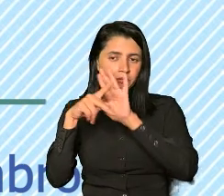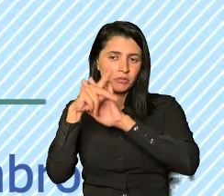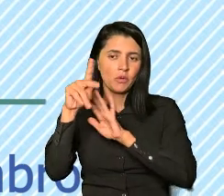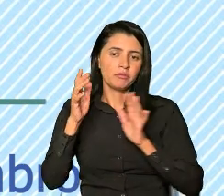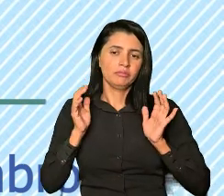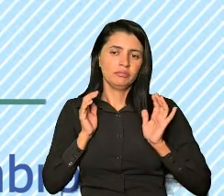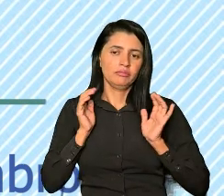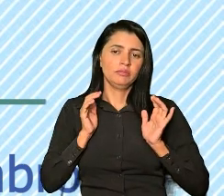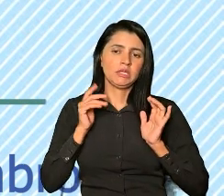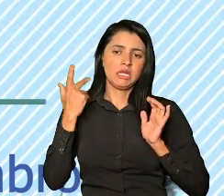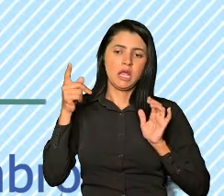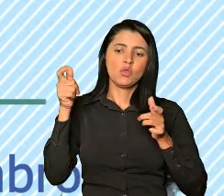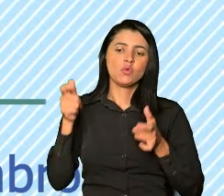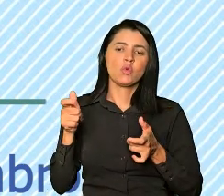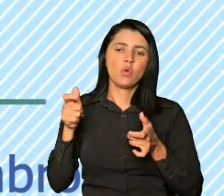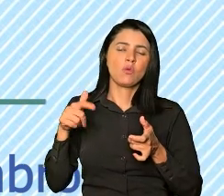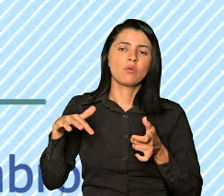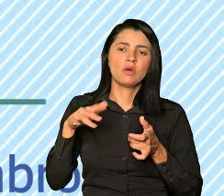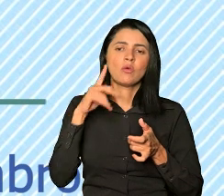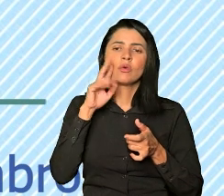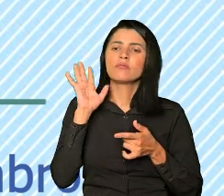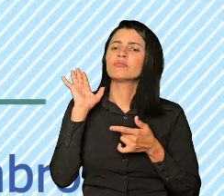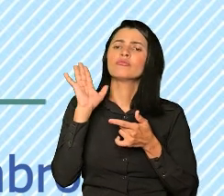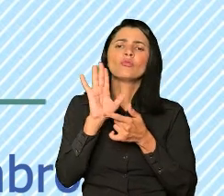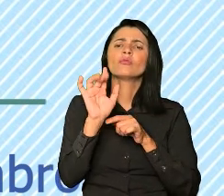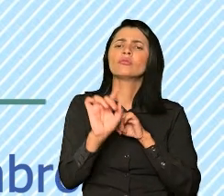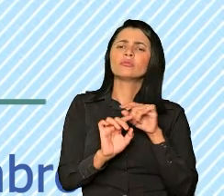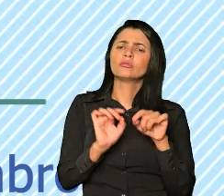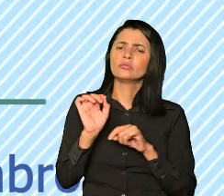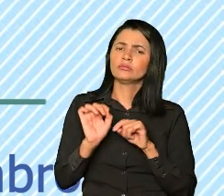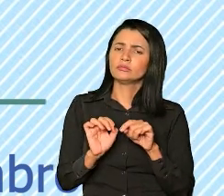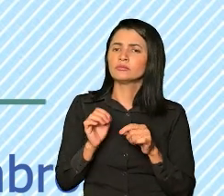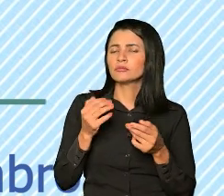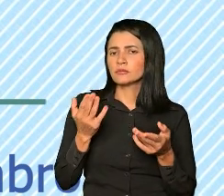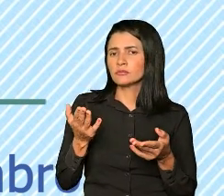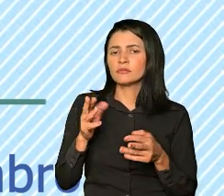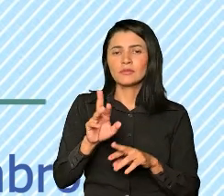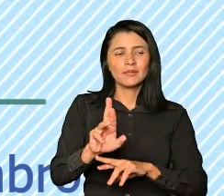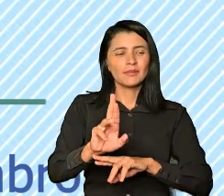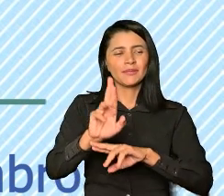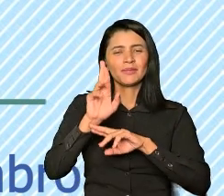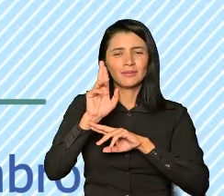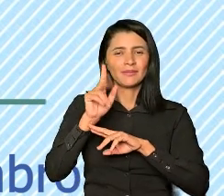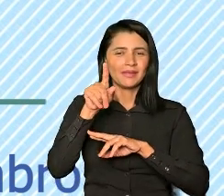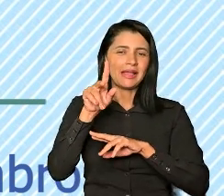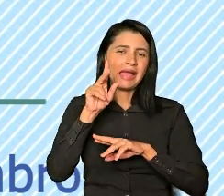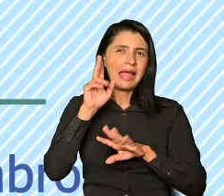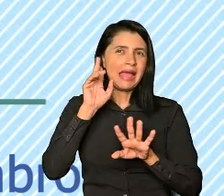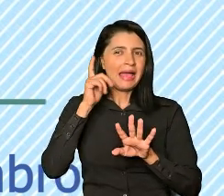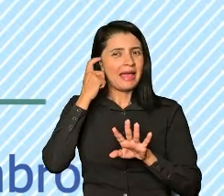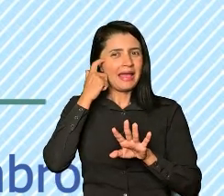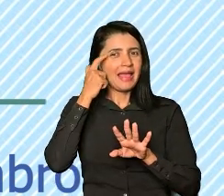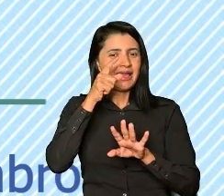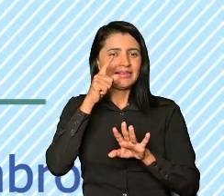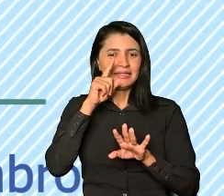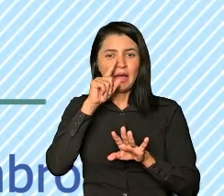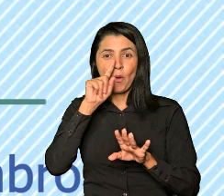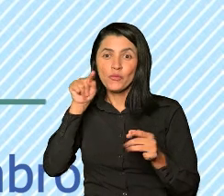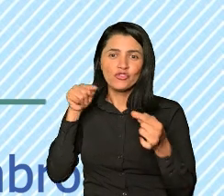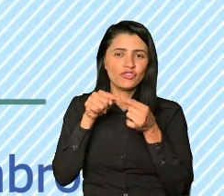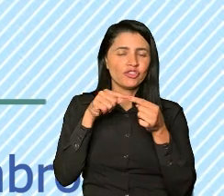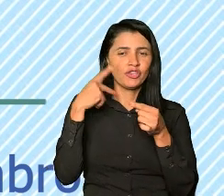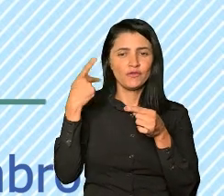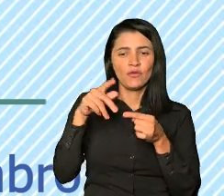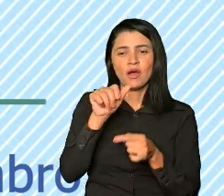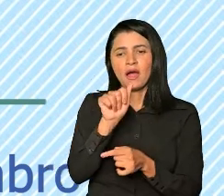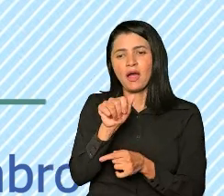da elite local, né? O que eu quero mostrar com isso? A representação, embora não tenha sido essa a intenção do Aurélio